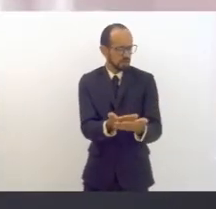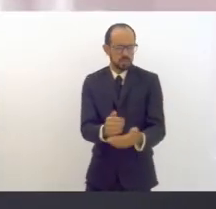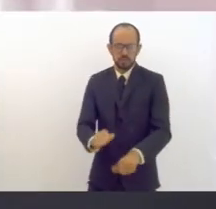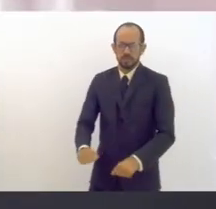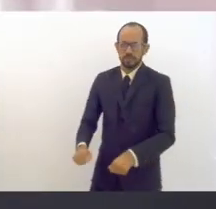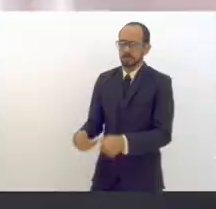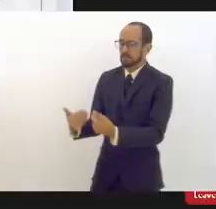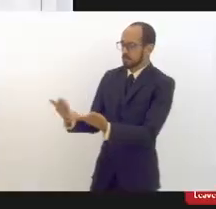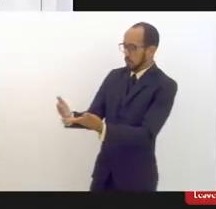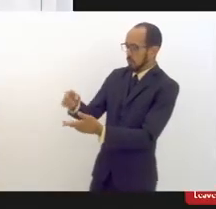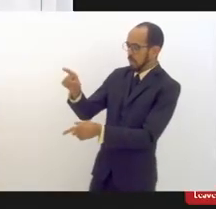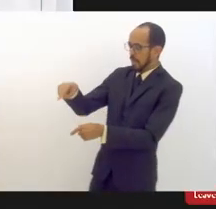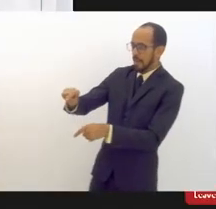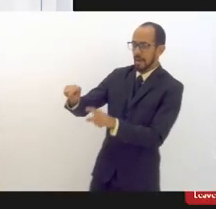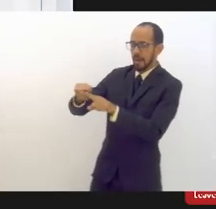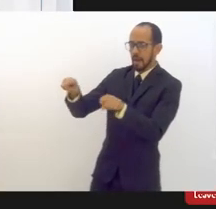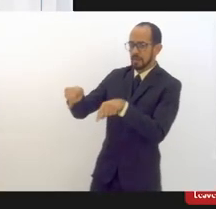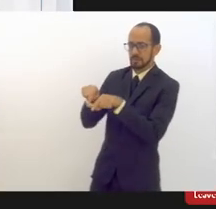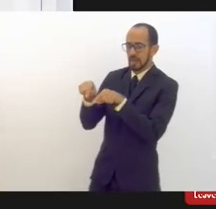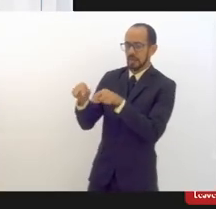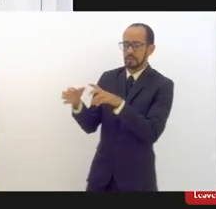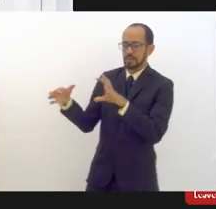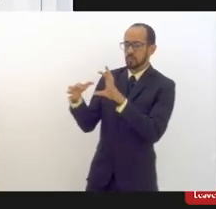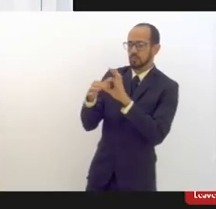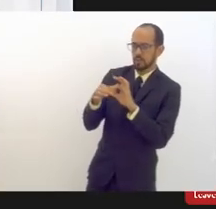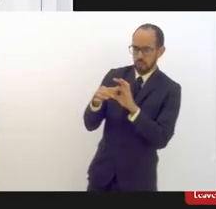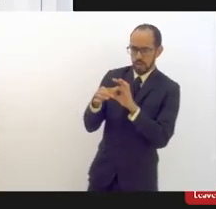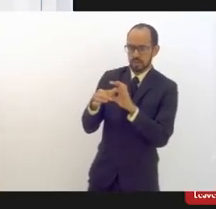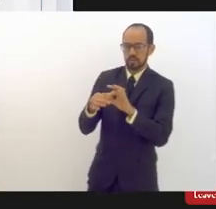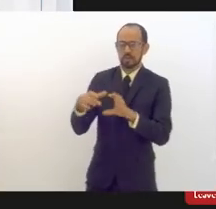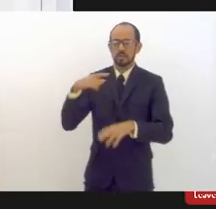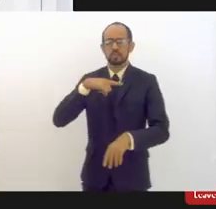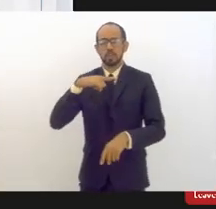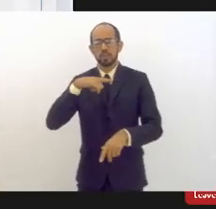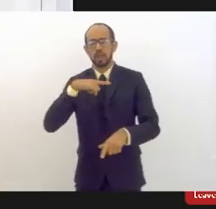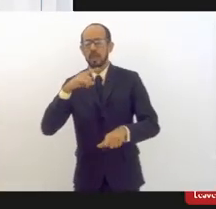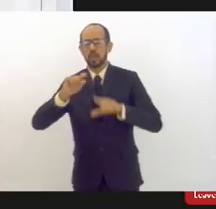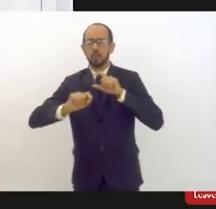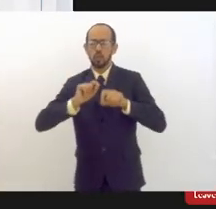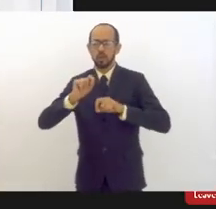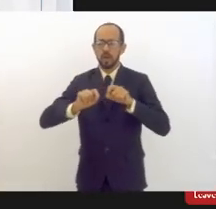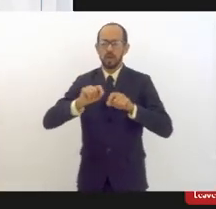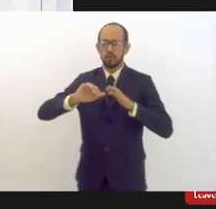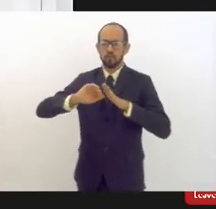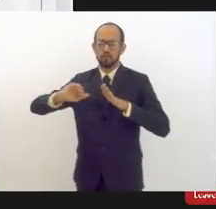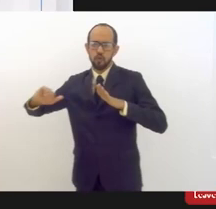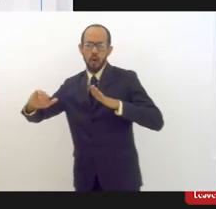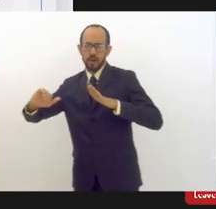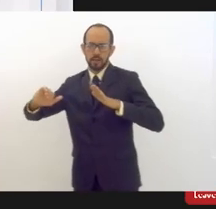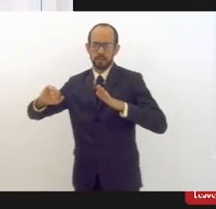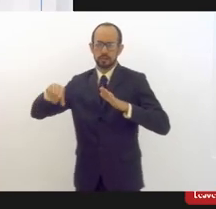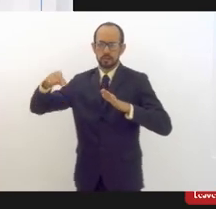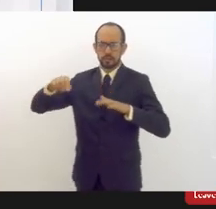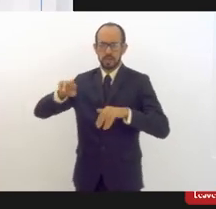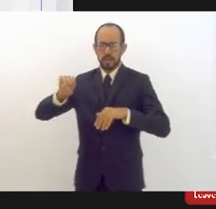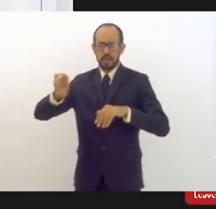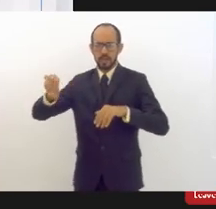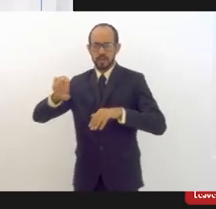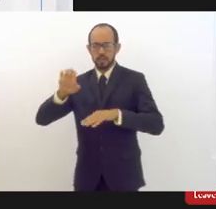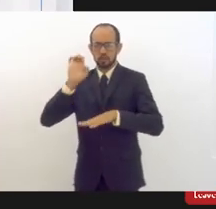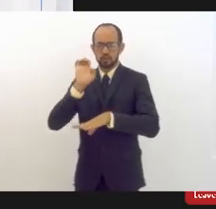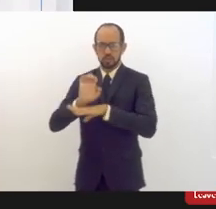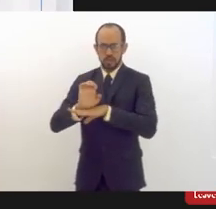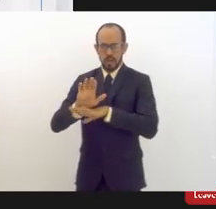São as salas do SEJA vinculado. Então, tem algumas salas que ficam fora, que são vinculadas à rede estadual, mas